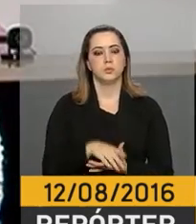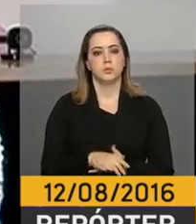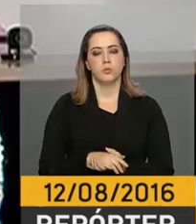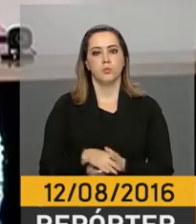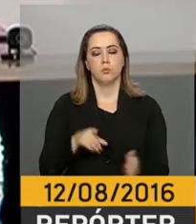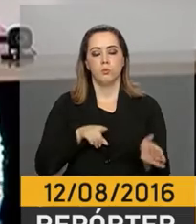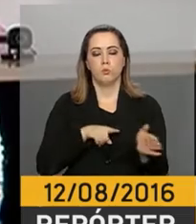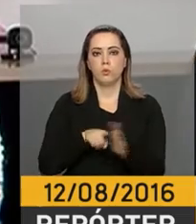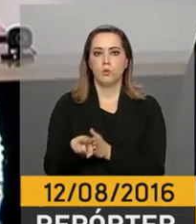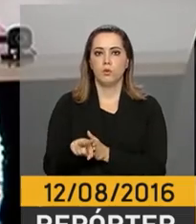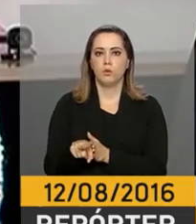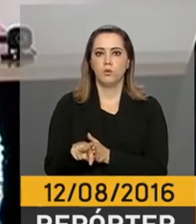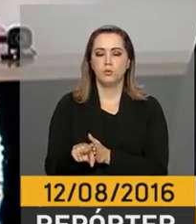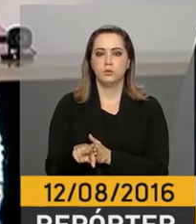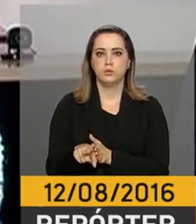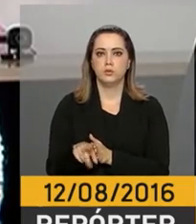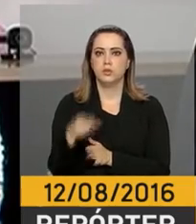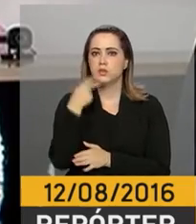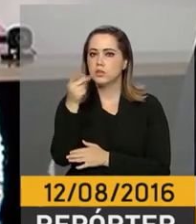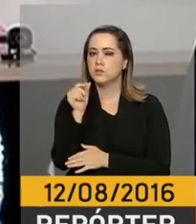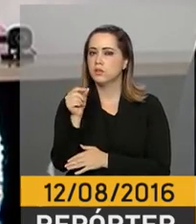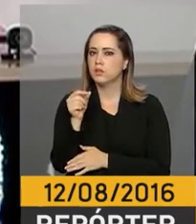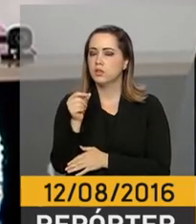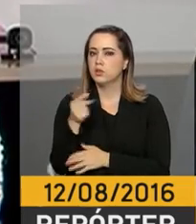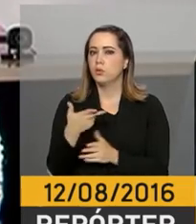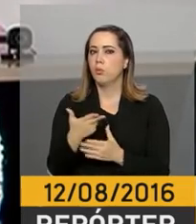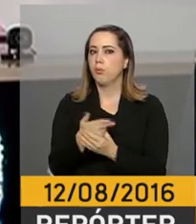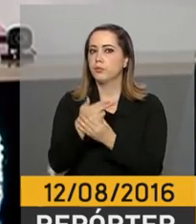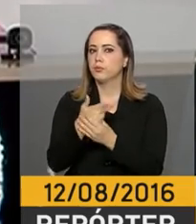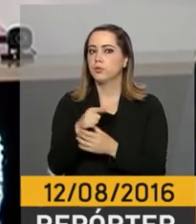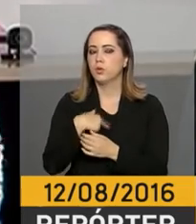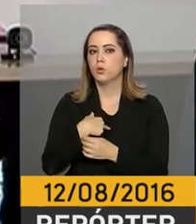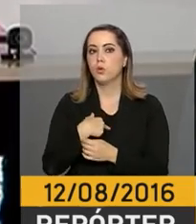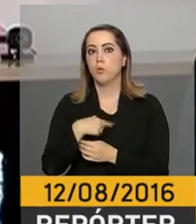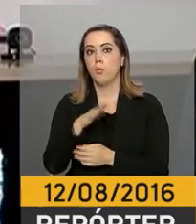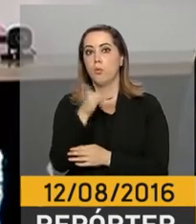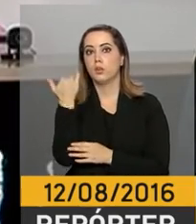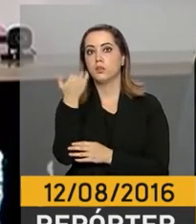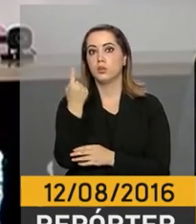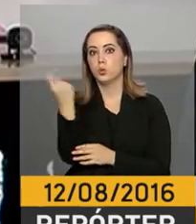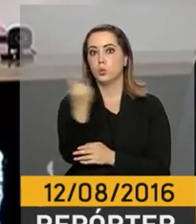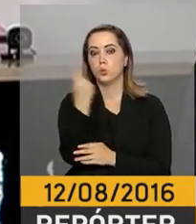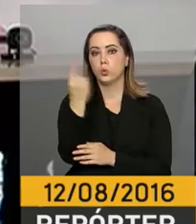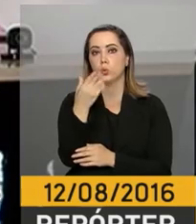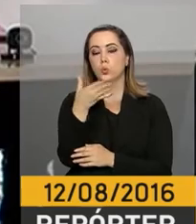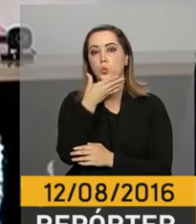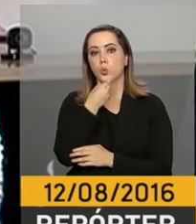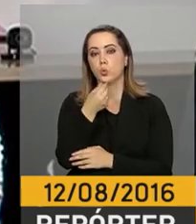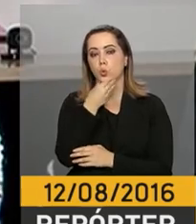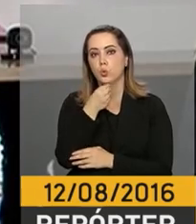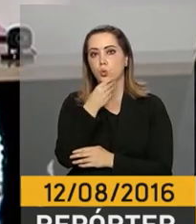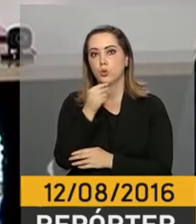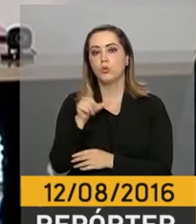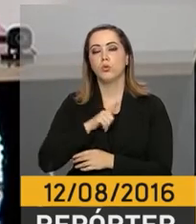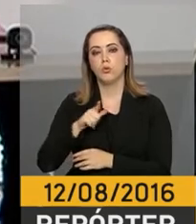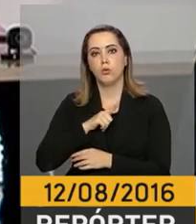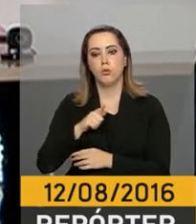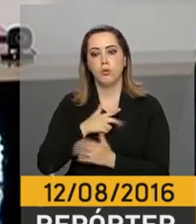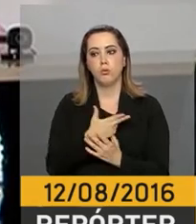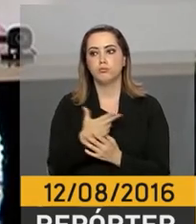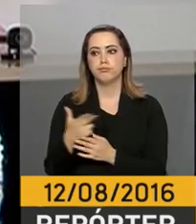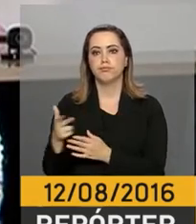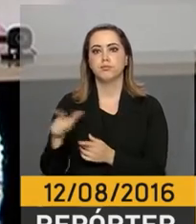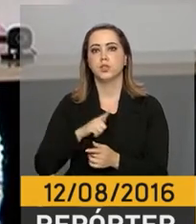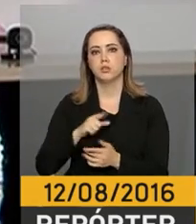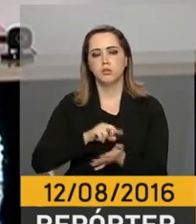ontem, agora na reunião, sobre a bala perdida, que teria matado um homem lá na Maré, ontem numa ação do BOPE, também deixou dois feridos. Falando sobre